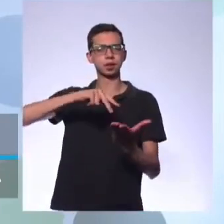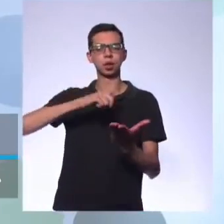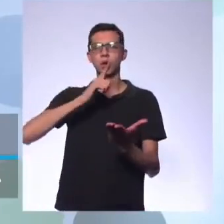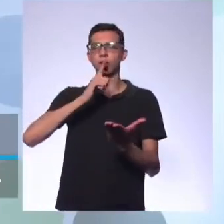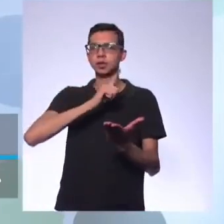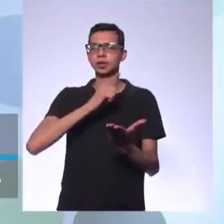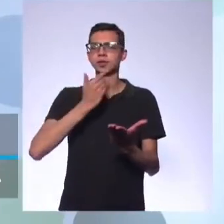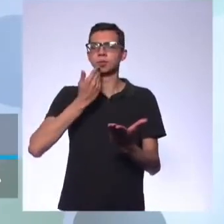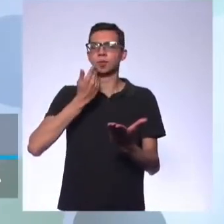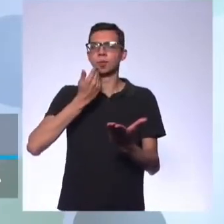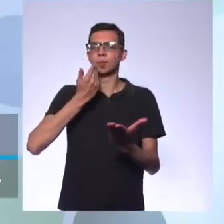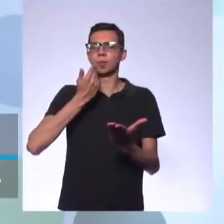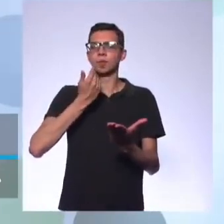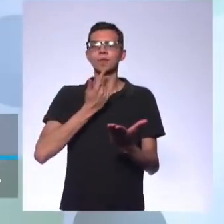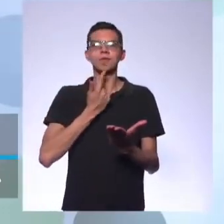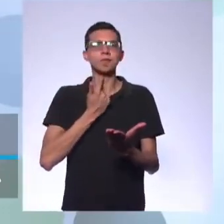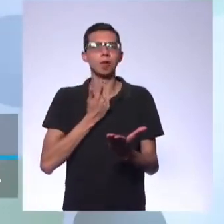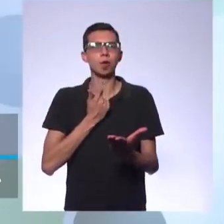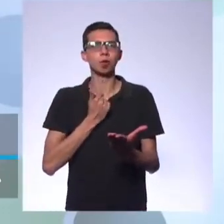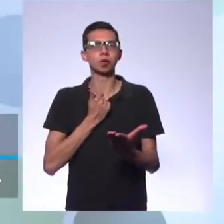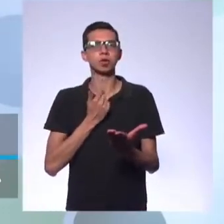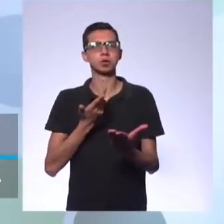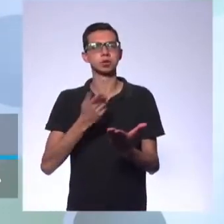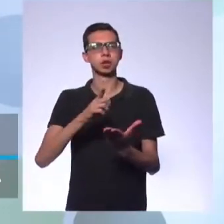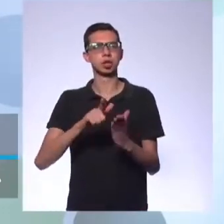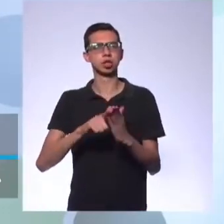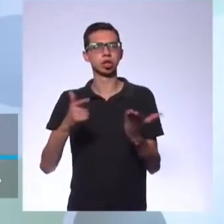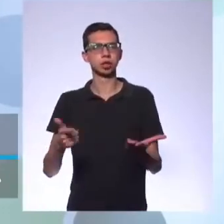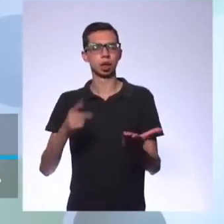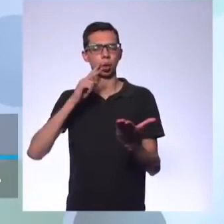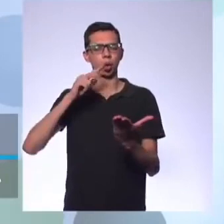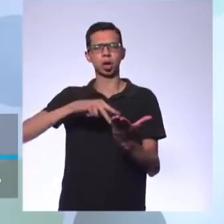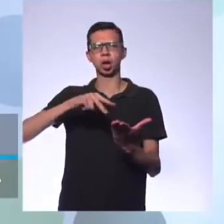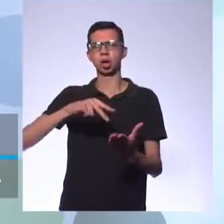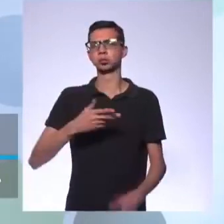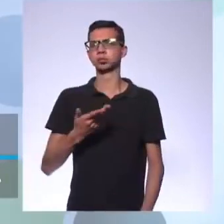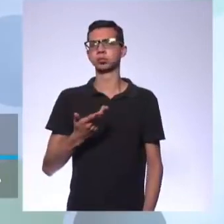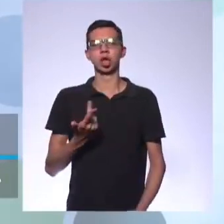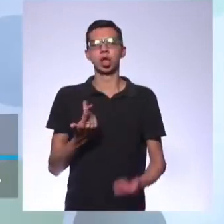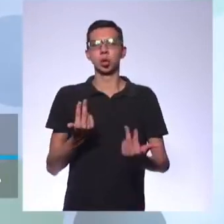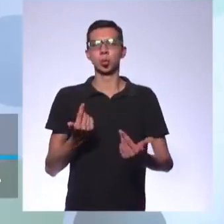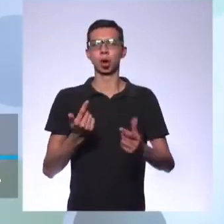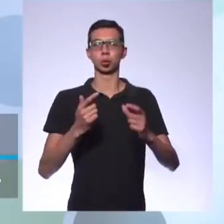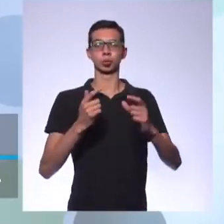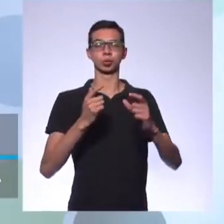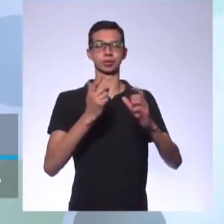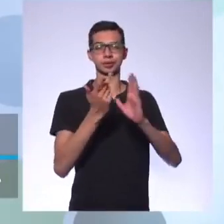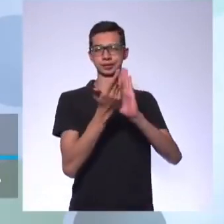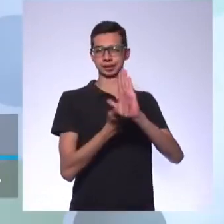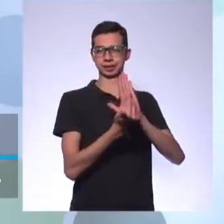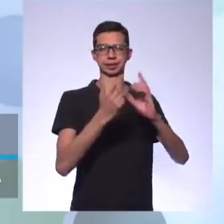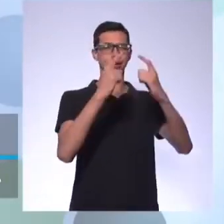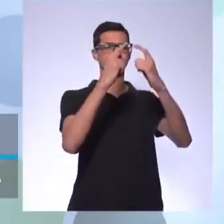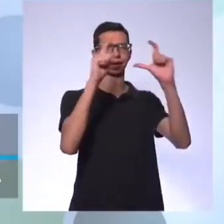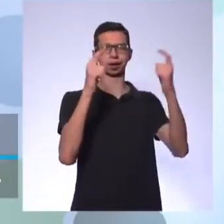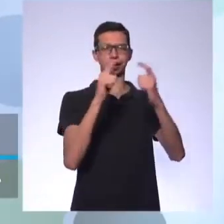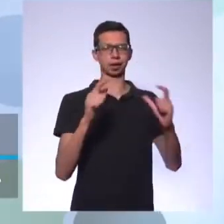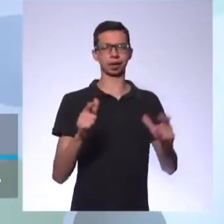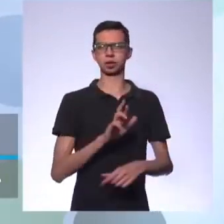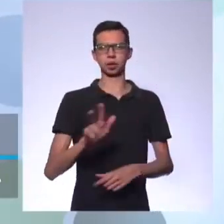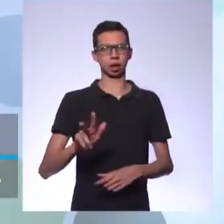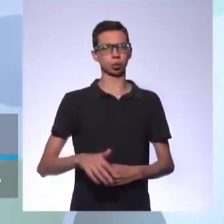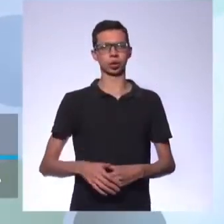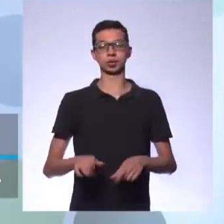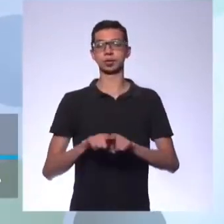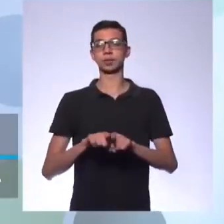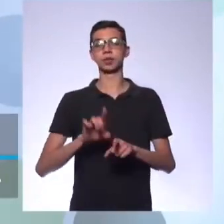que para ler um jornal, você não é a mesma leitura de um quadrinho. E não basta saber decodificar signos, saber